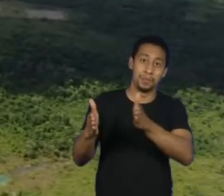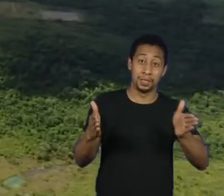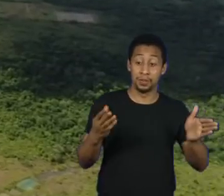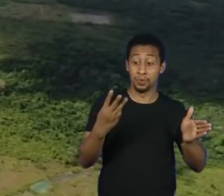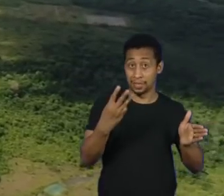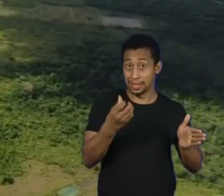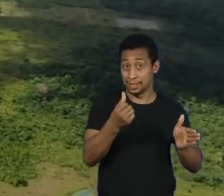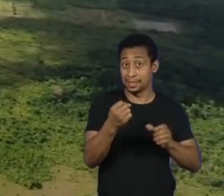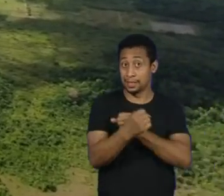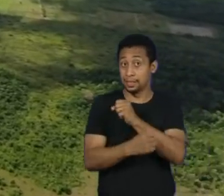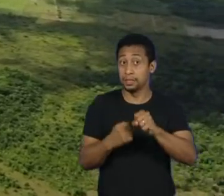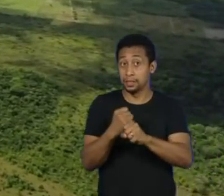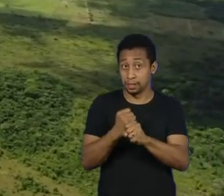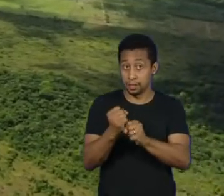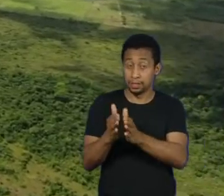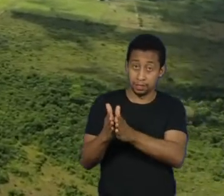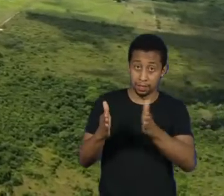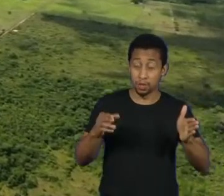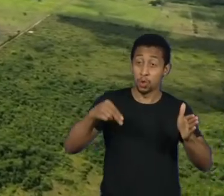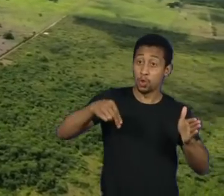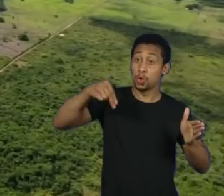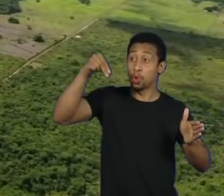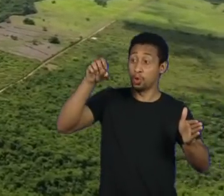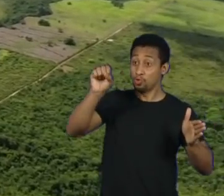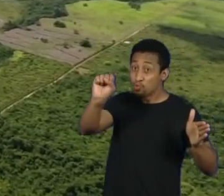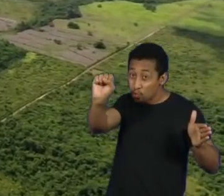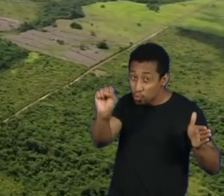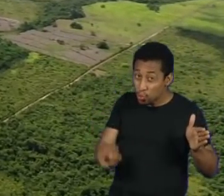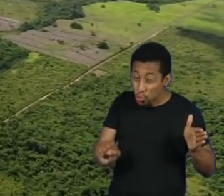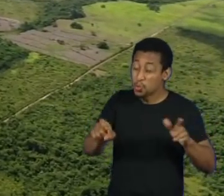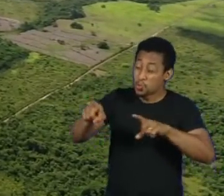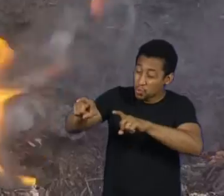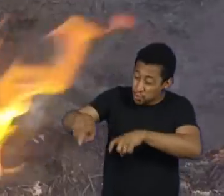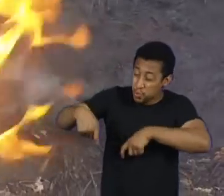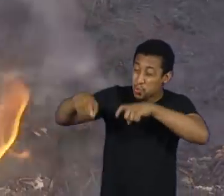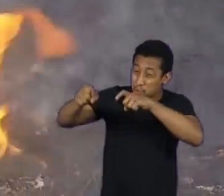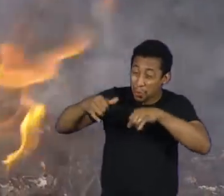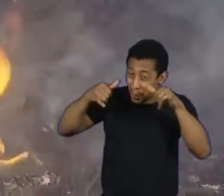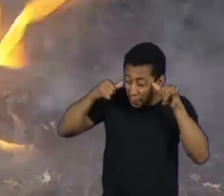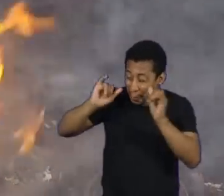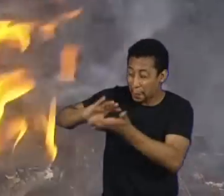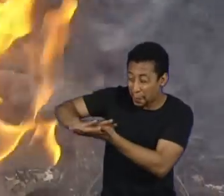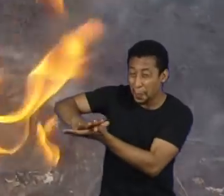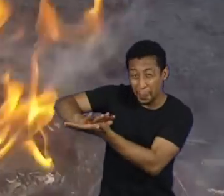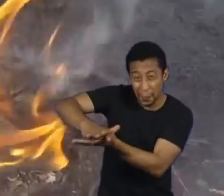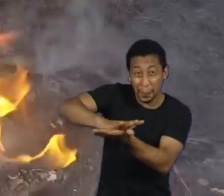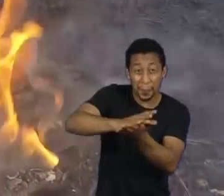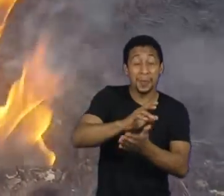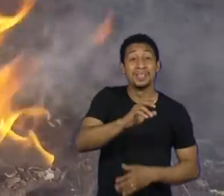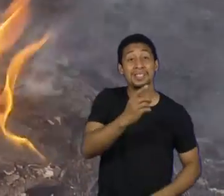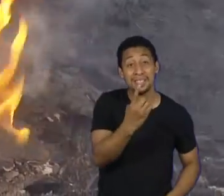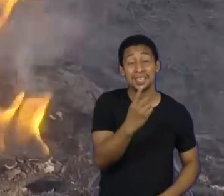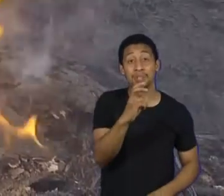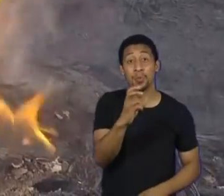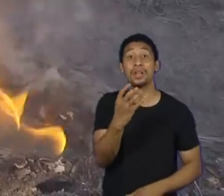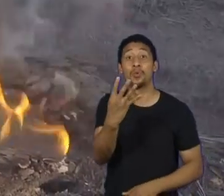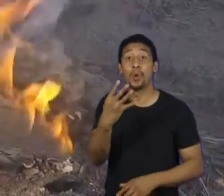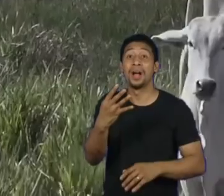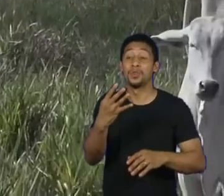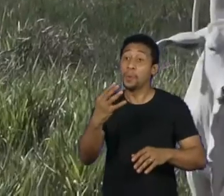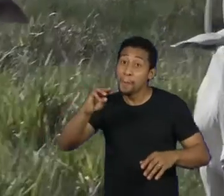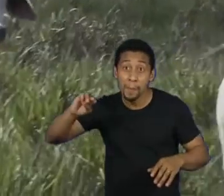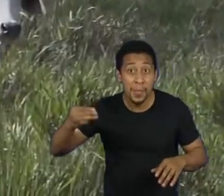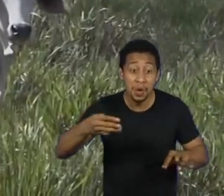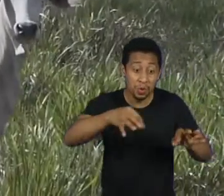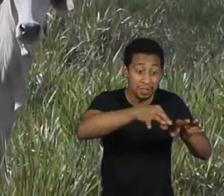36 anos. De norte ao sul do país, as pastagens ocupam 154 milhões de hectares,